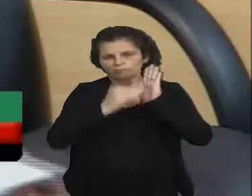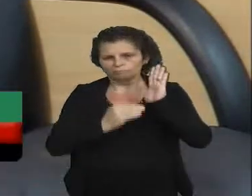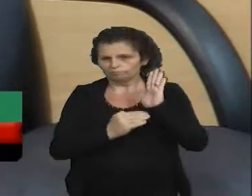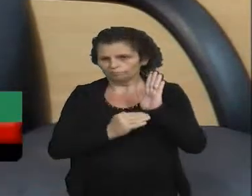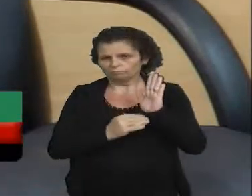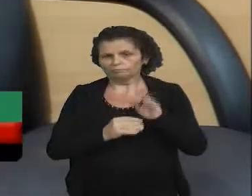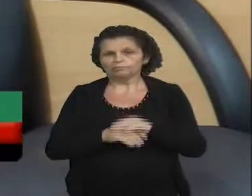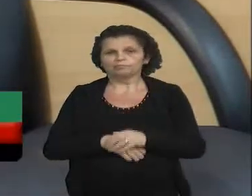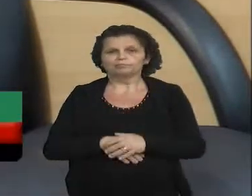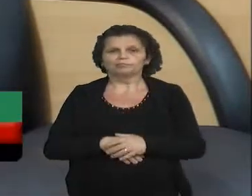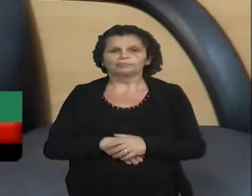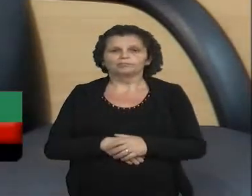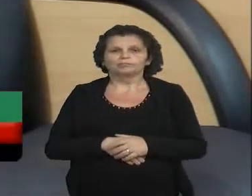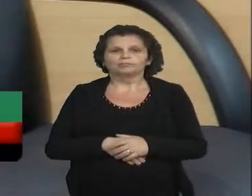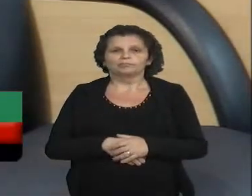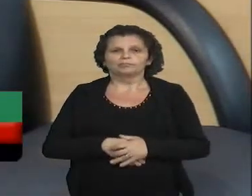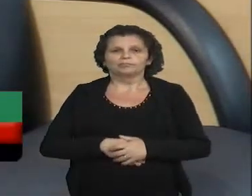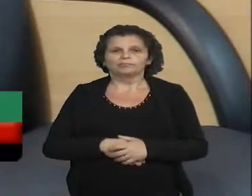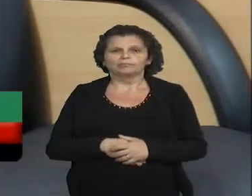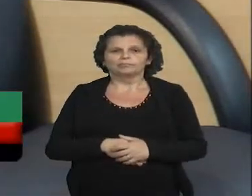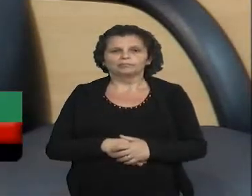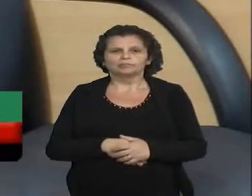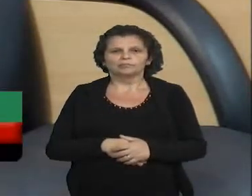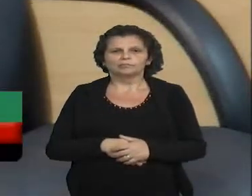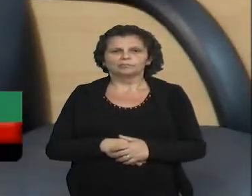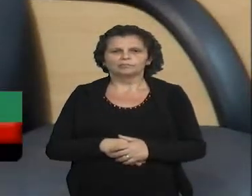expediente, senhor presidente.